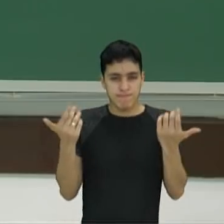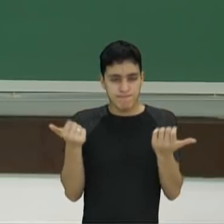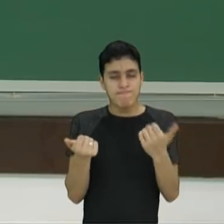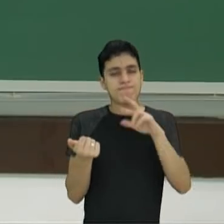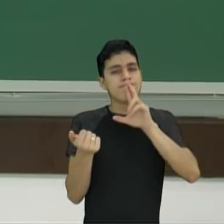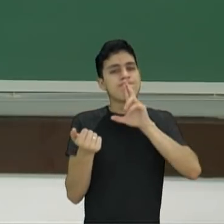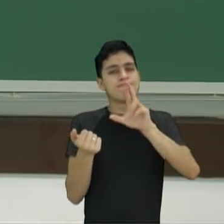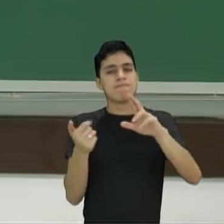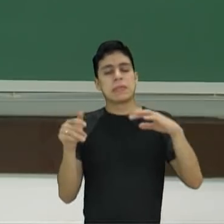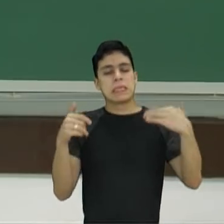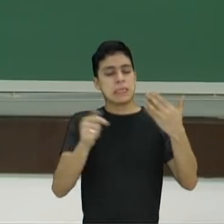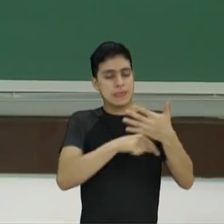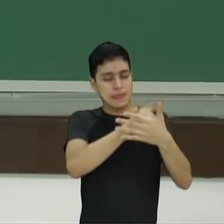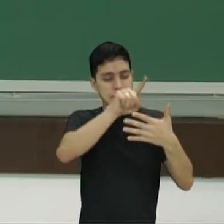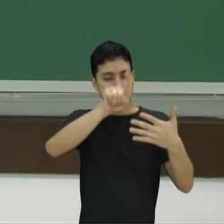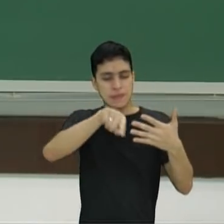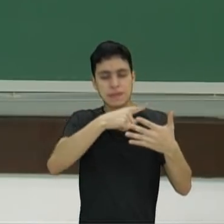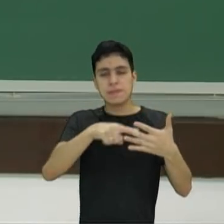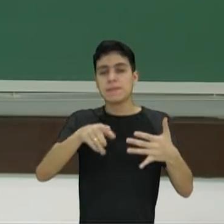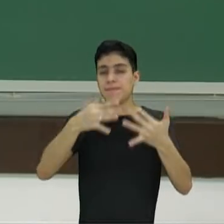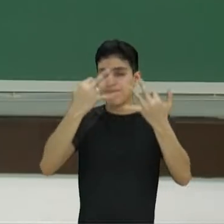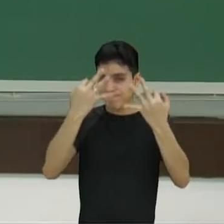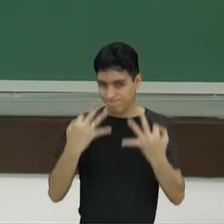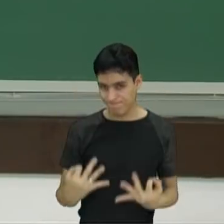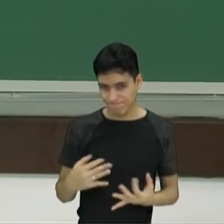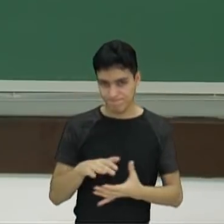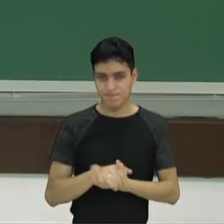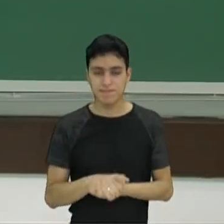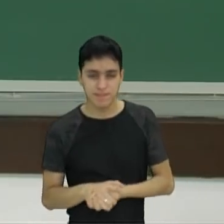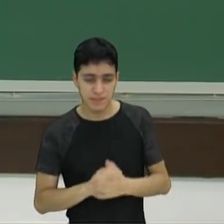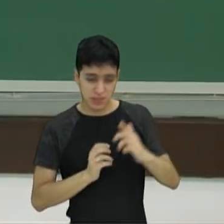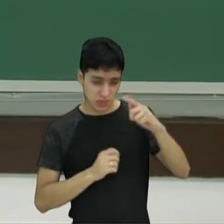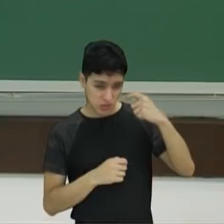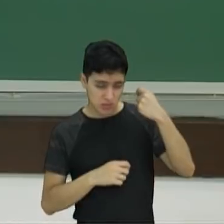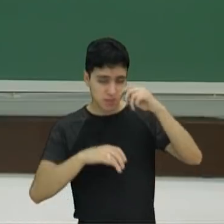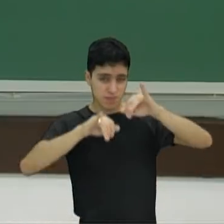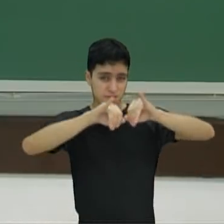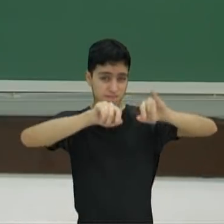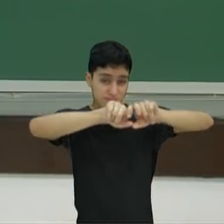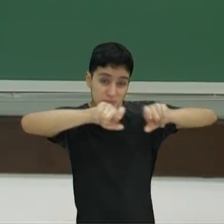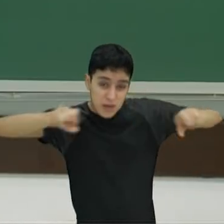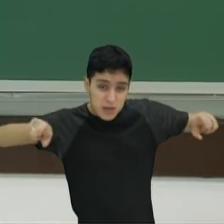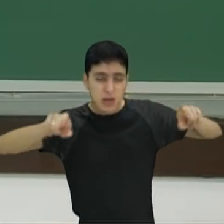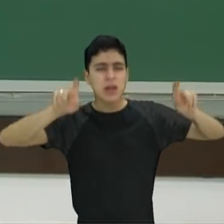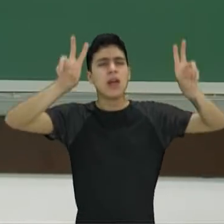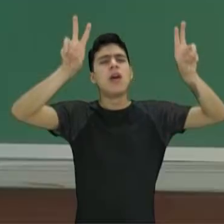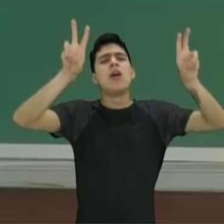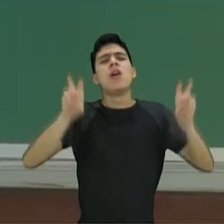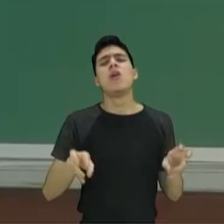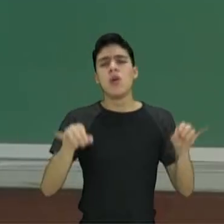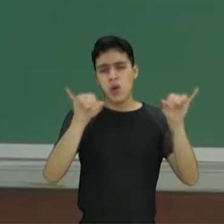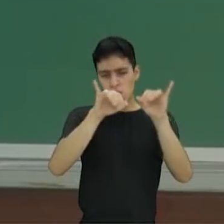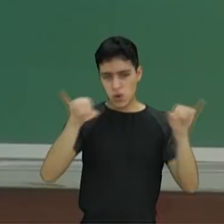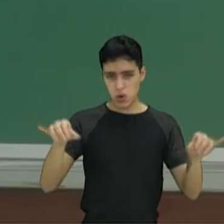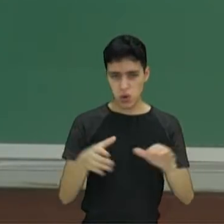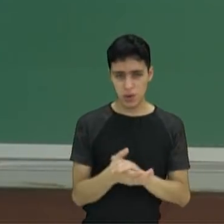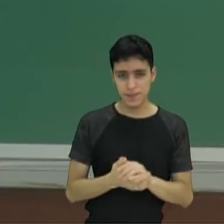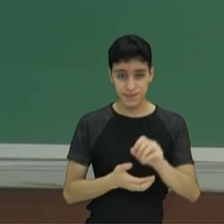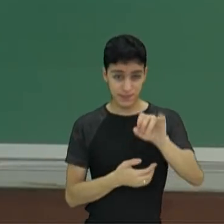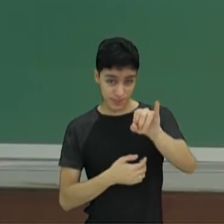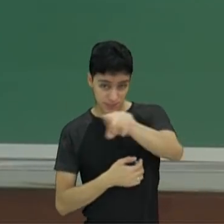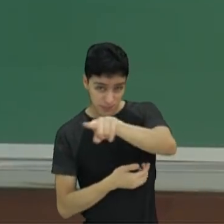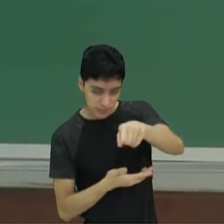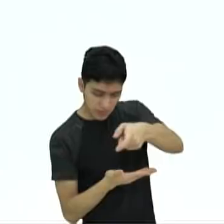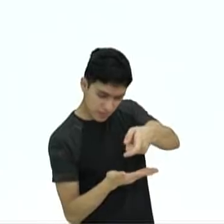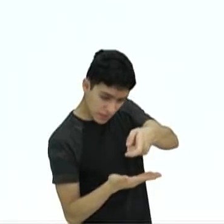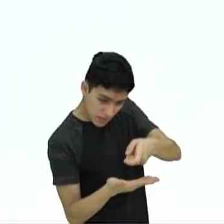Respondeu? Qual das alternativas é a correta, hein? Sobre a manchete, o título da notícia. Se você